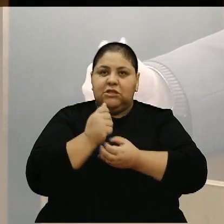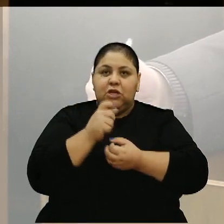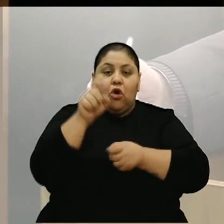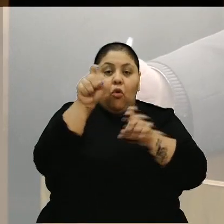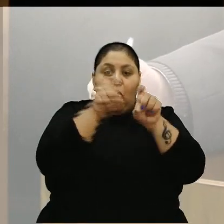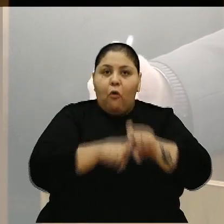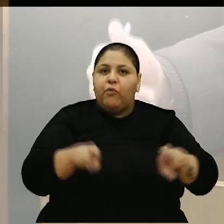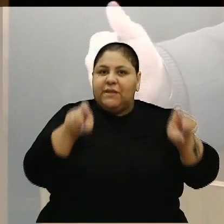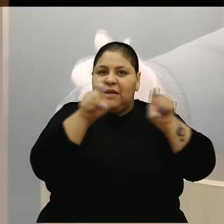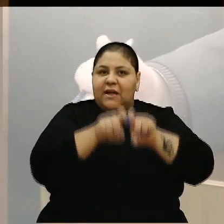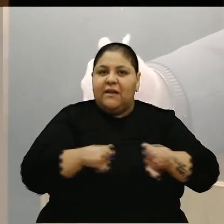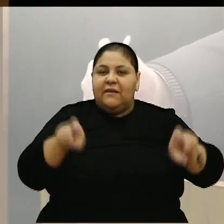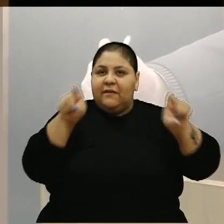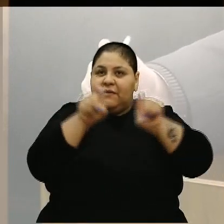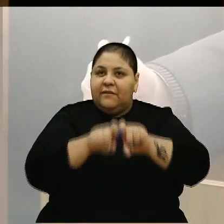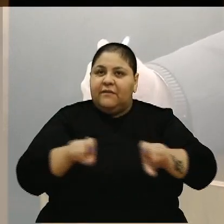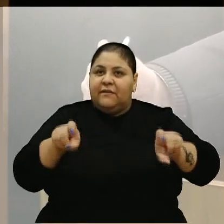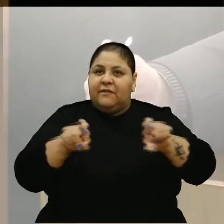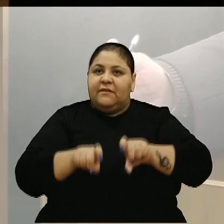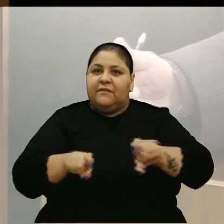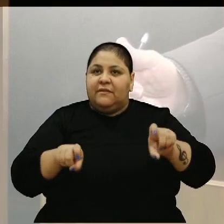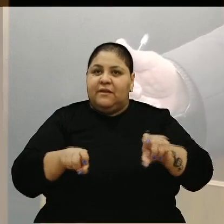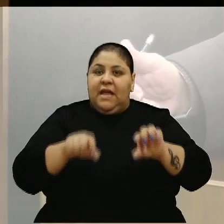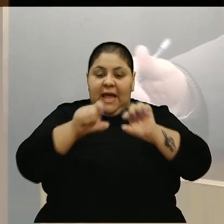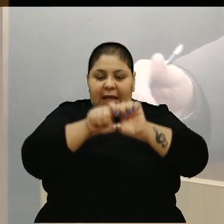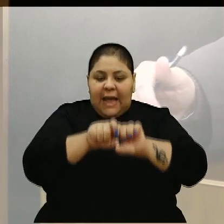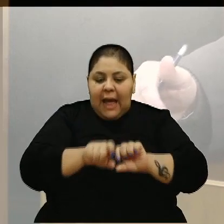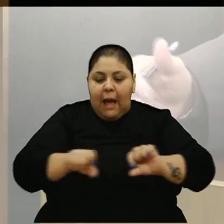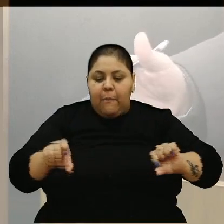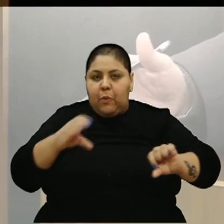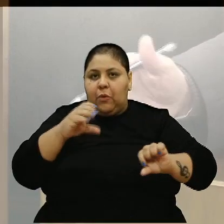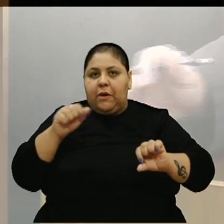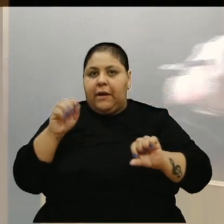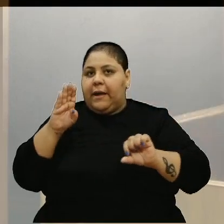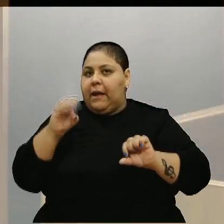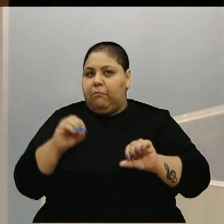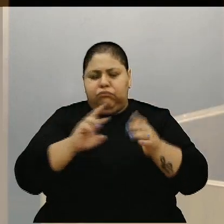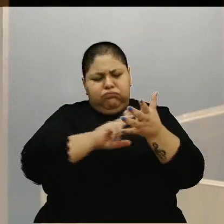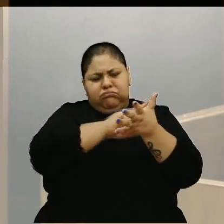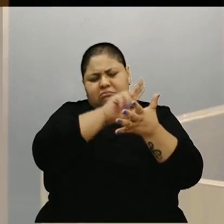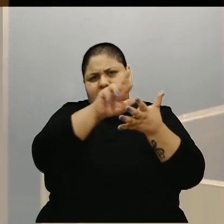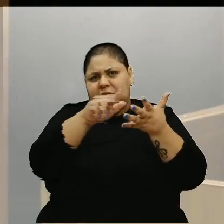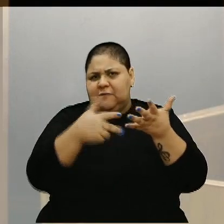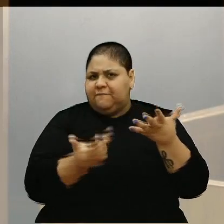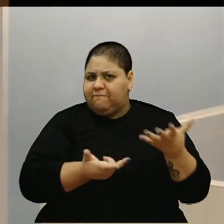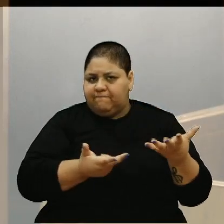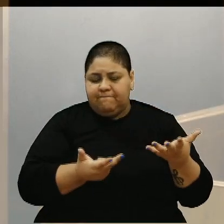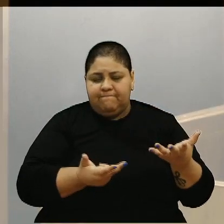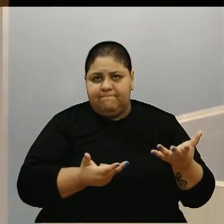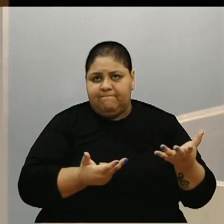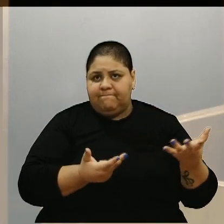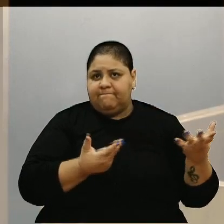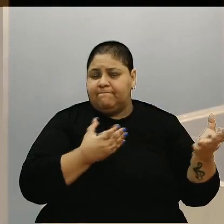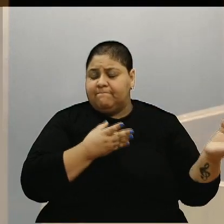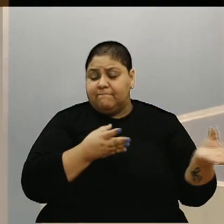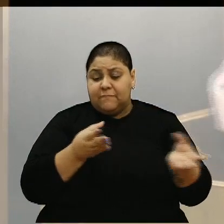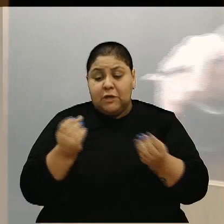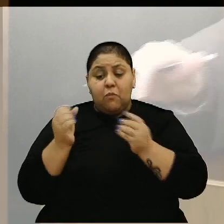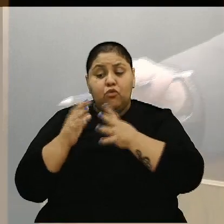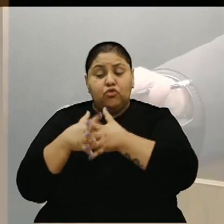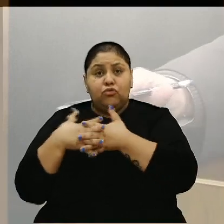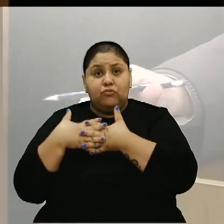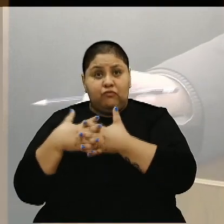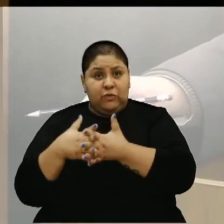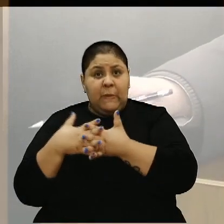Fantinel, micros, periféricos, cabos, enfim, uma situação muito complicada,